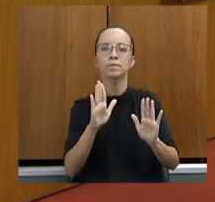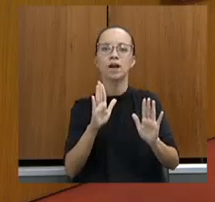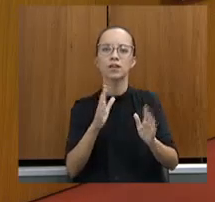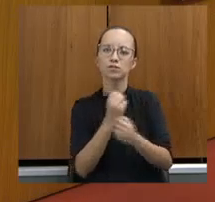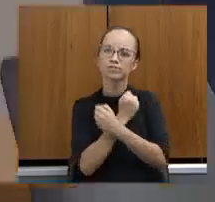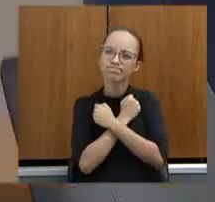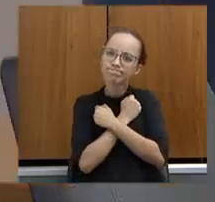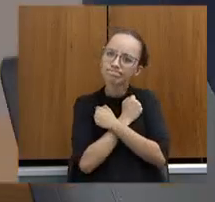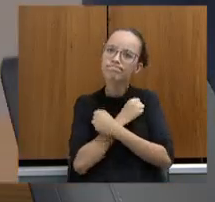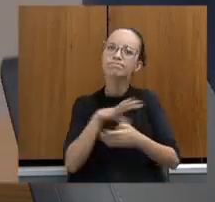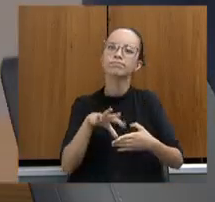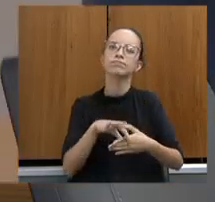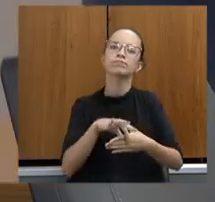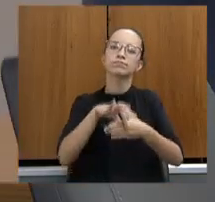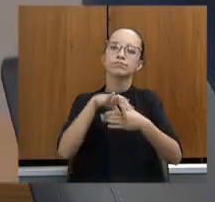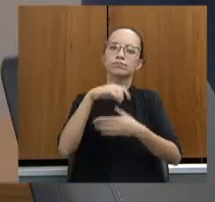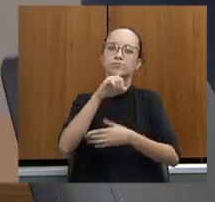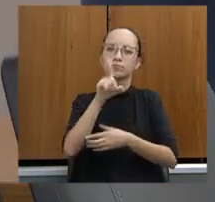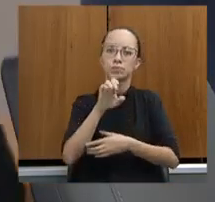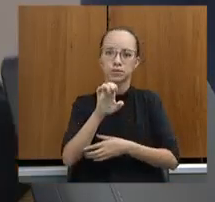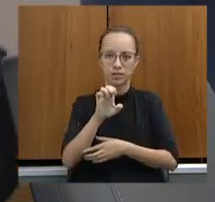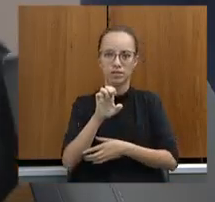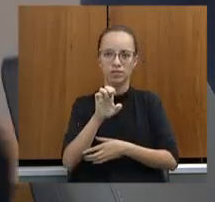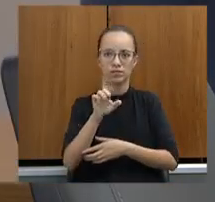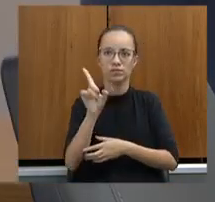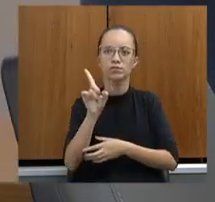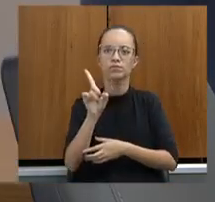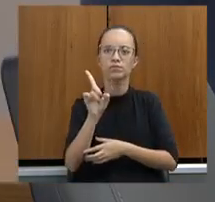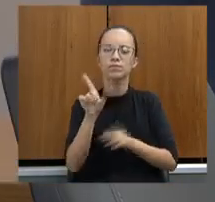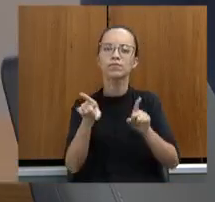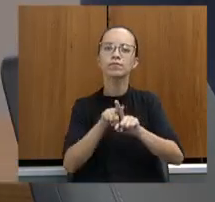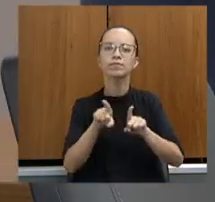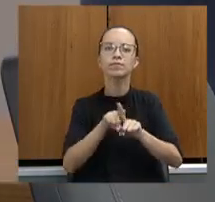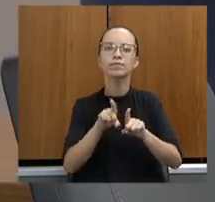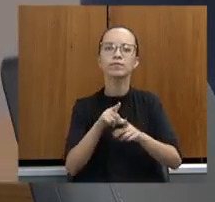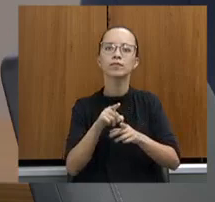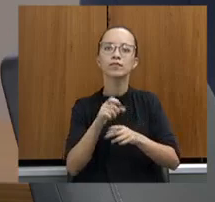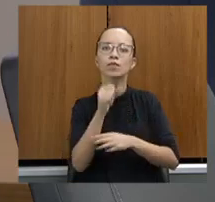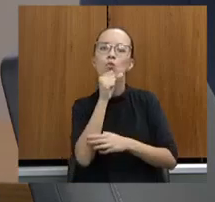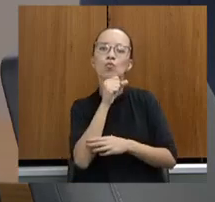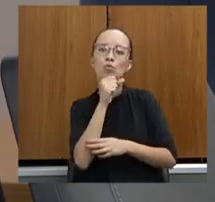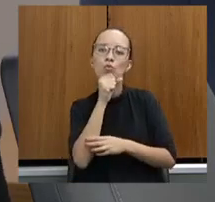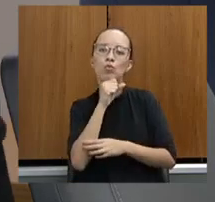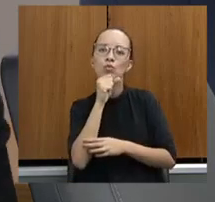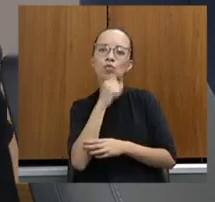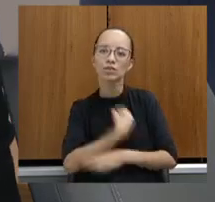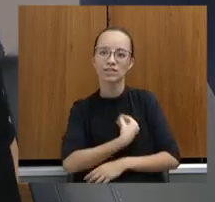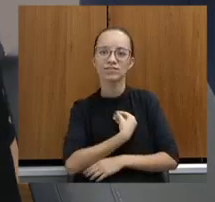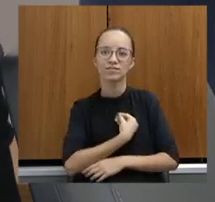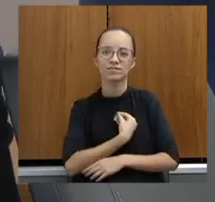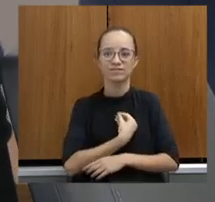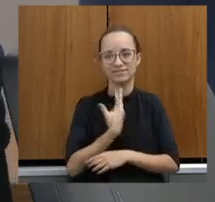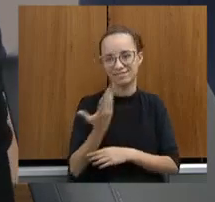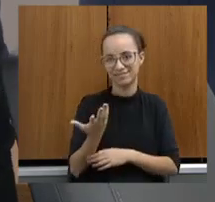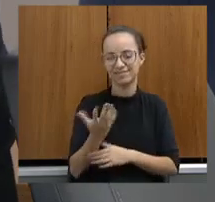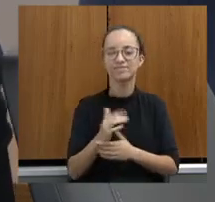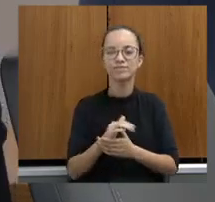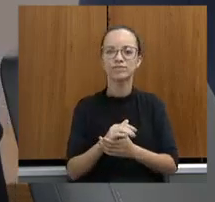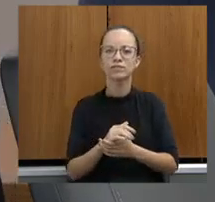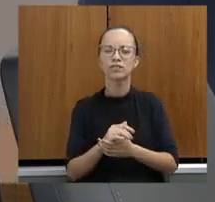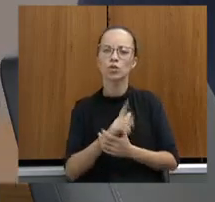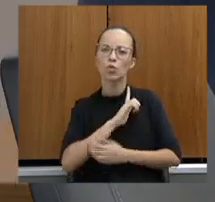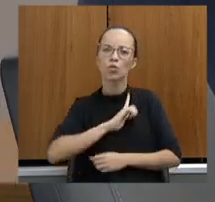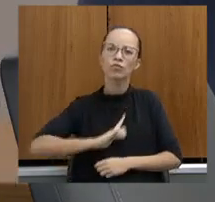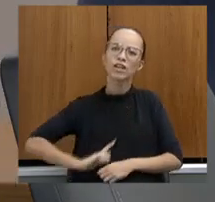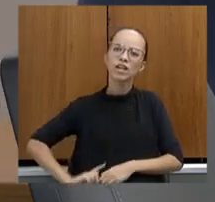os nossos líderes é Guilherme e da mesma forma o nosso querido vovô que ainda pouco estava aqui tudo toda a base de